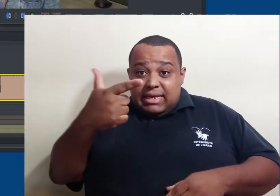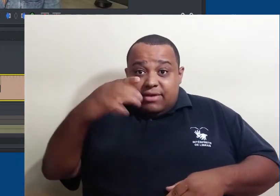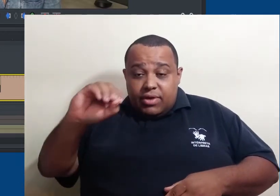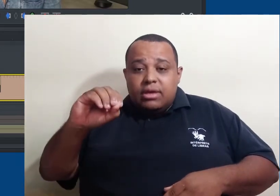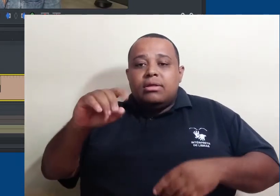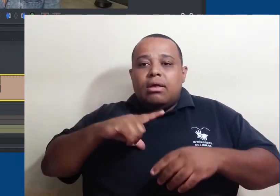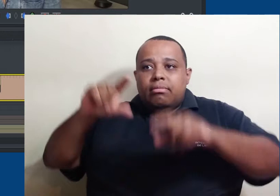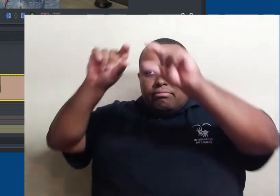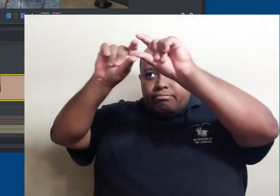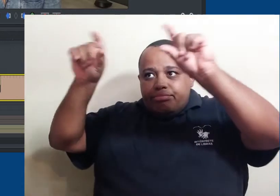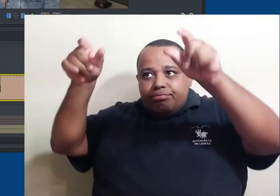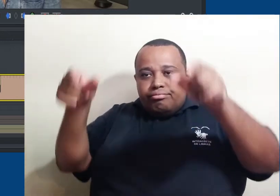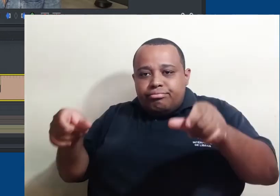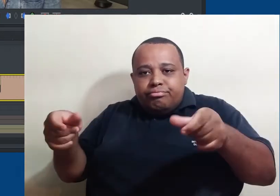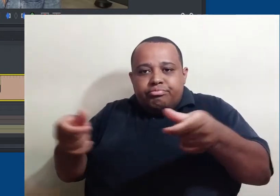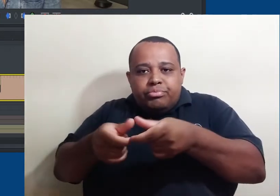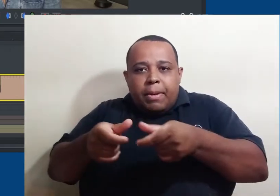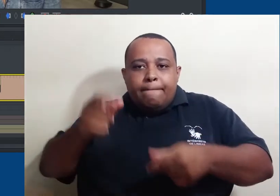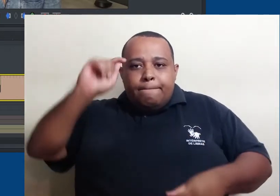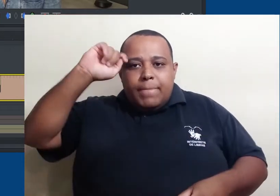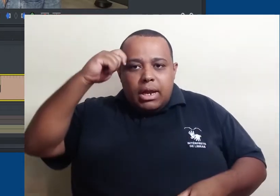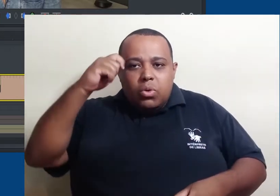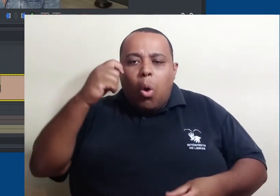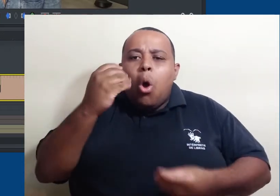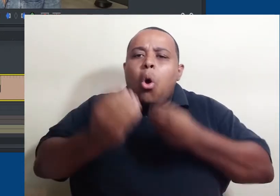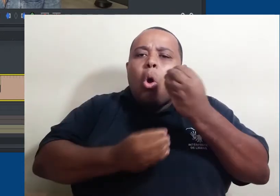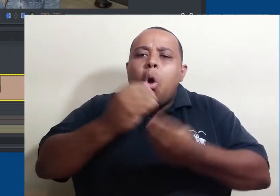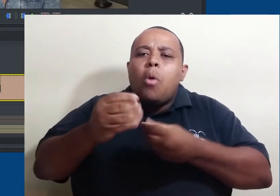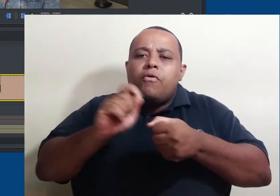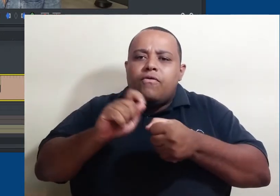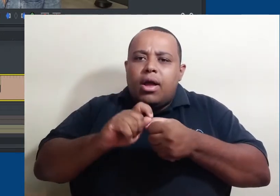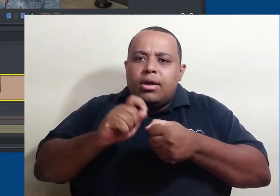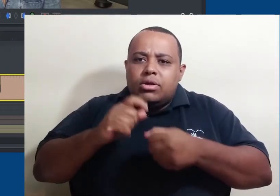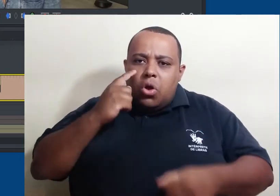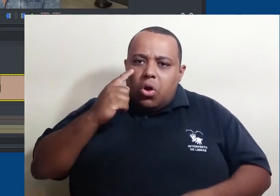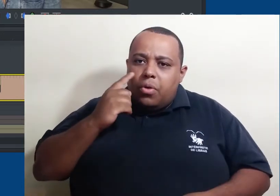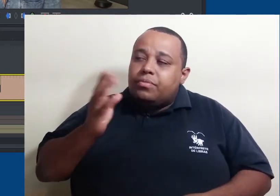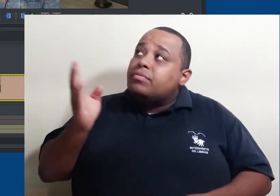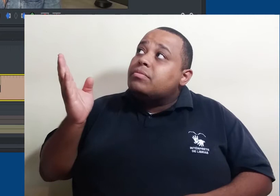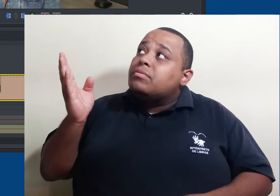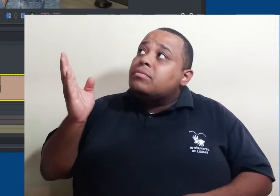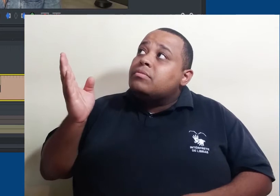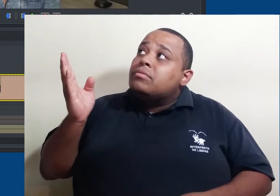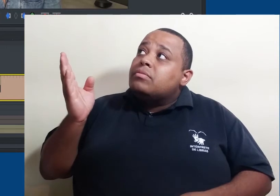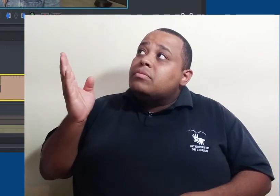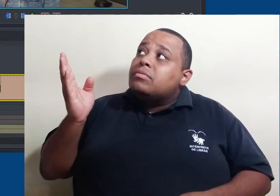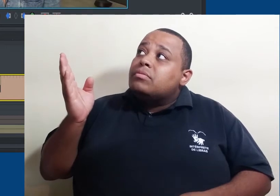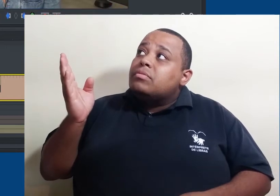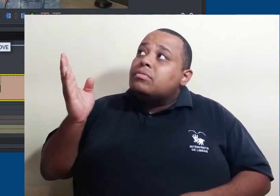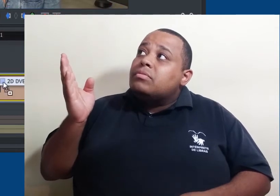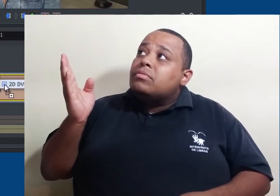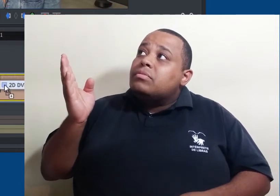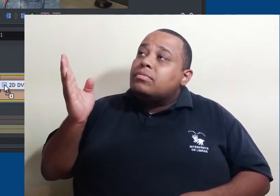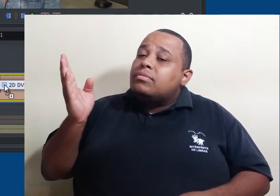Você pode simplesmente adicionar um novo efeito, vem aqui em DVE, e você vai em 2D DVE, que você ajusta as qualidades 2D do